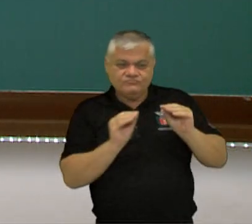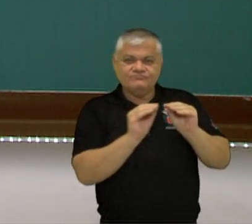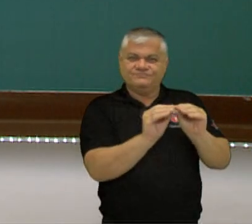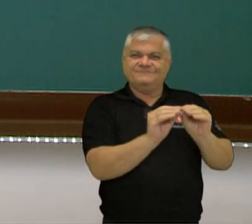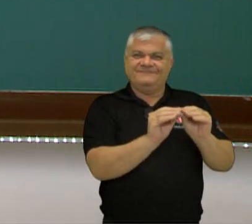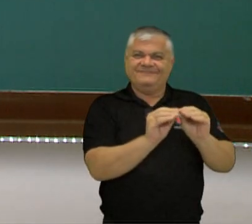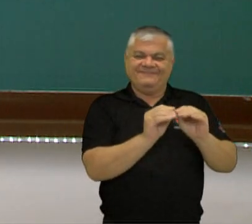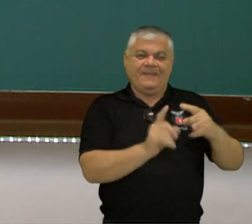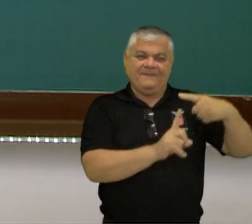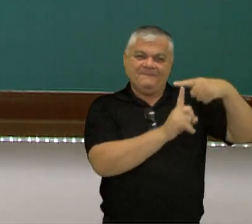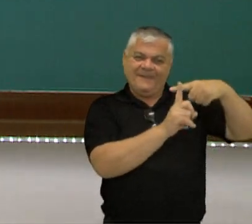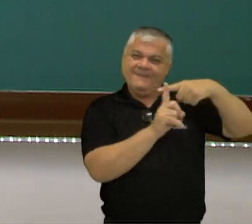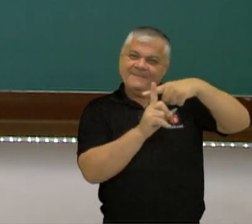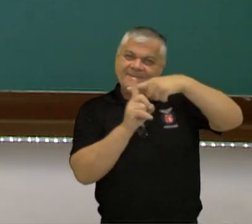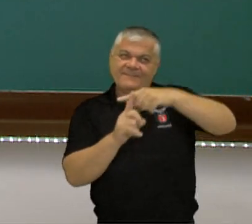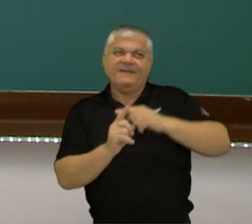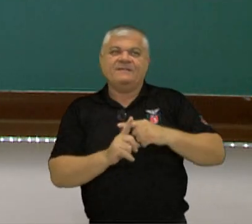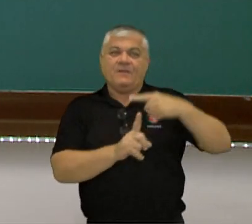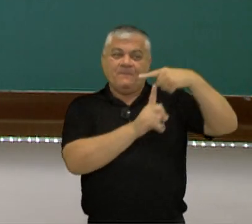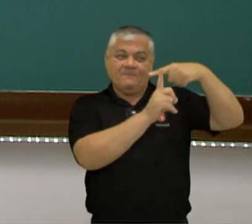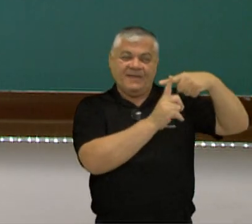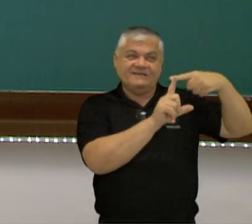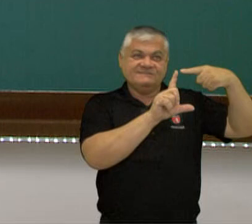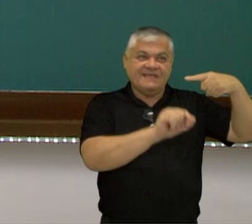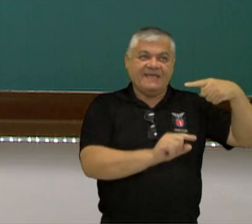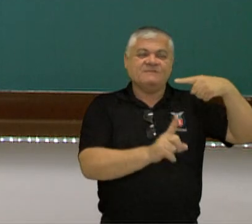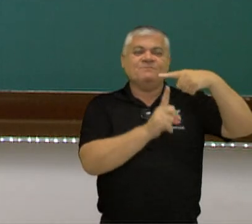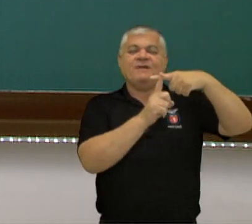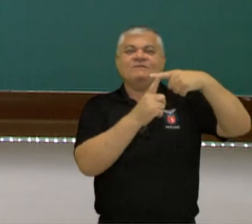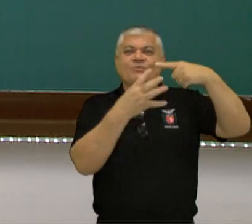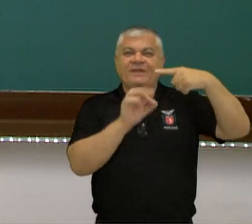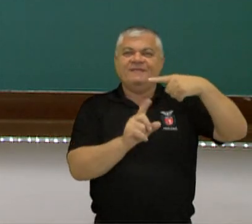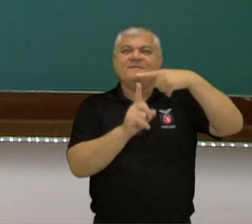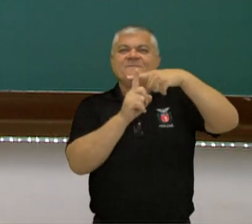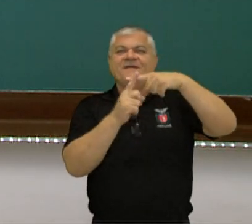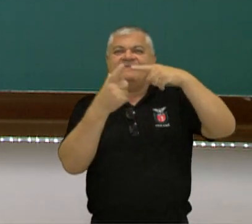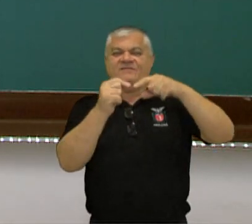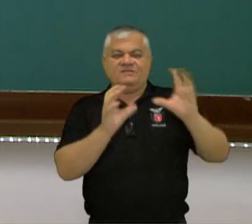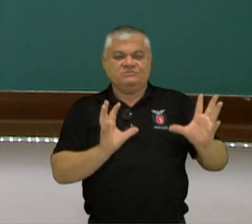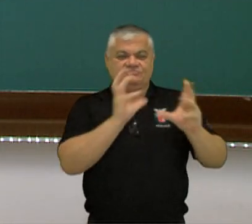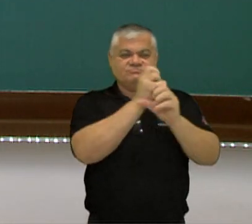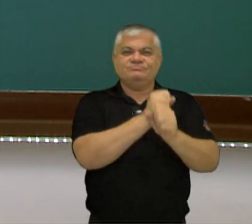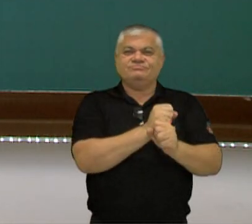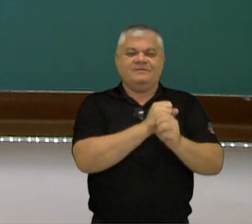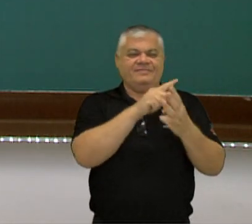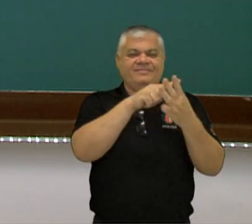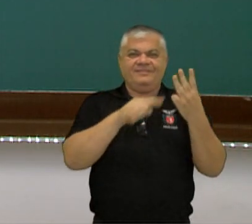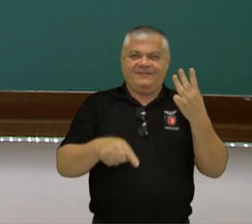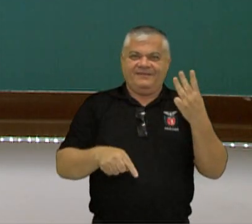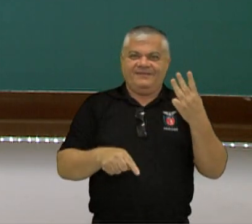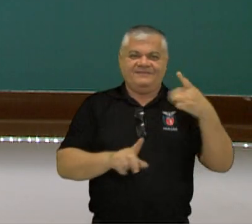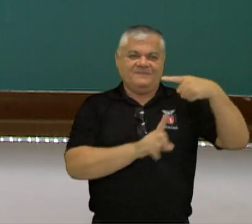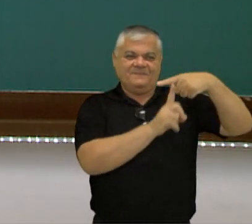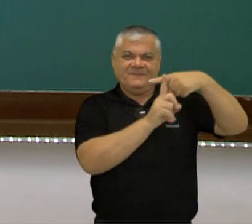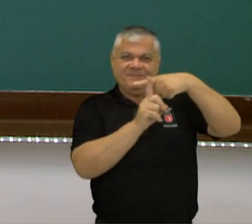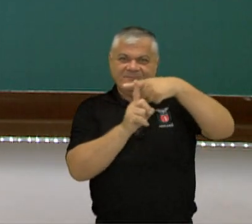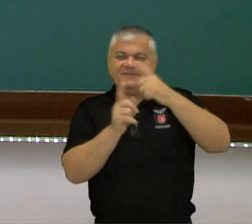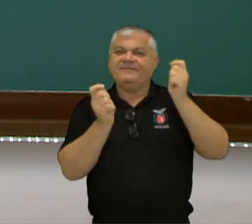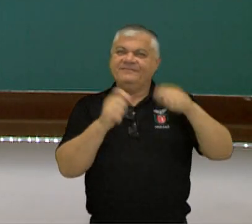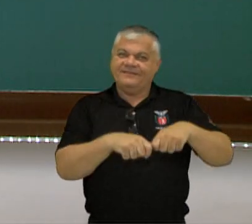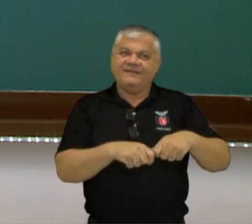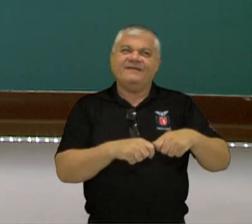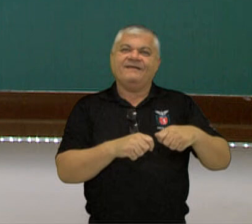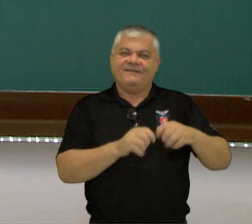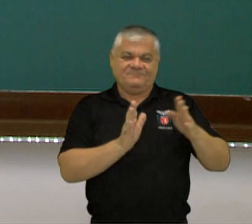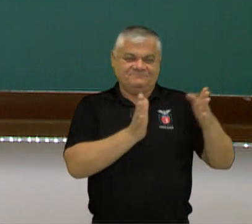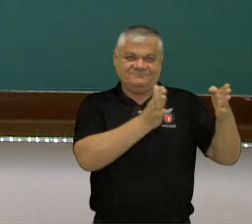igual para somar eles. Então aqui, mais 10, mais 40, mais 20, os três têm o sinal positivo, a gente deixa eles